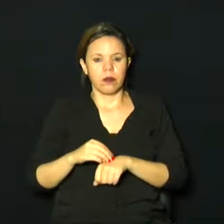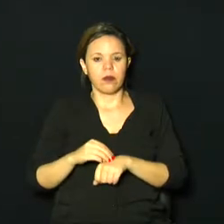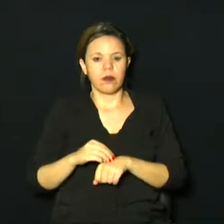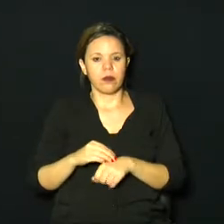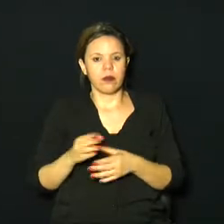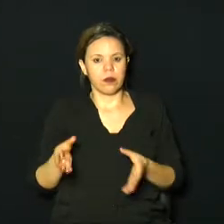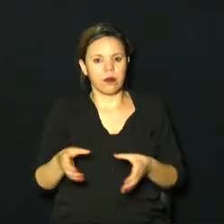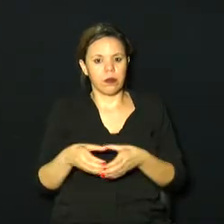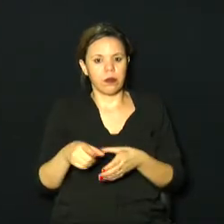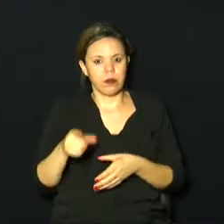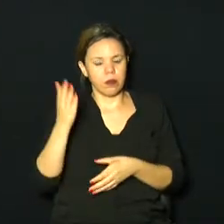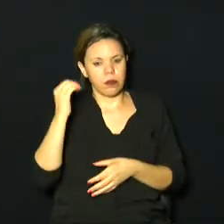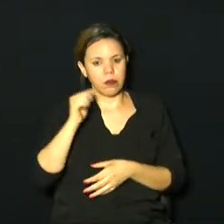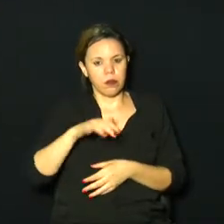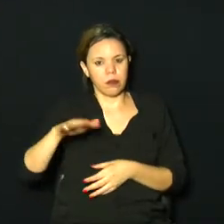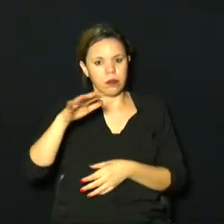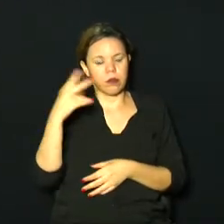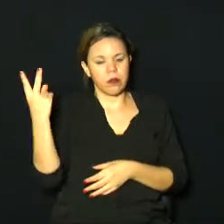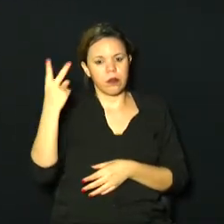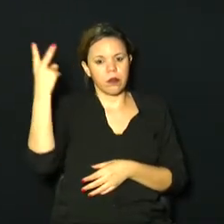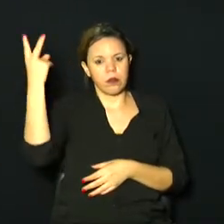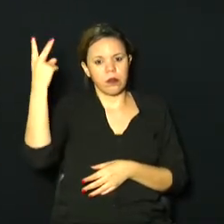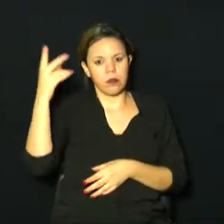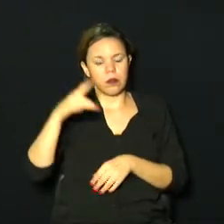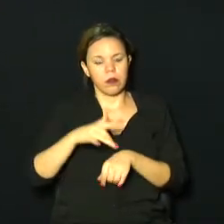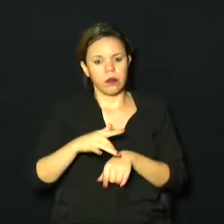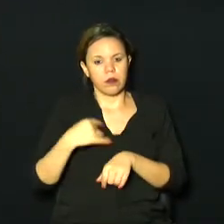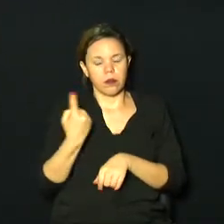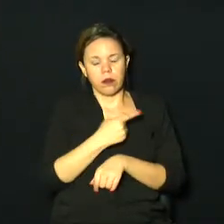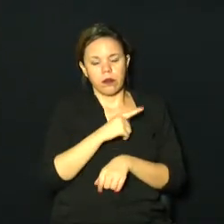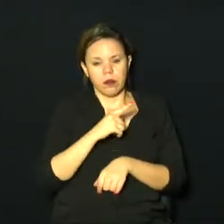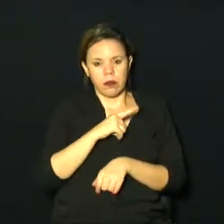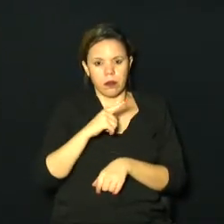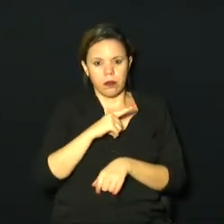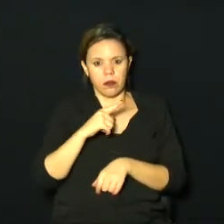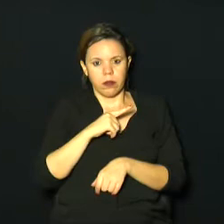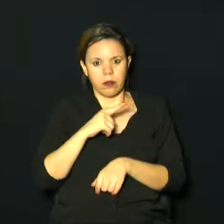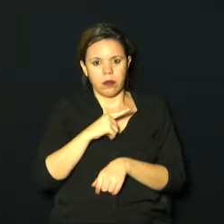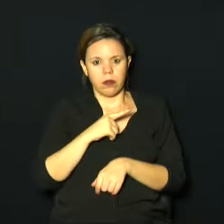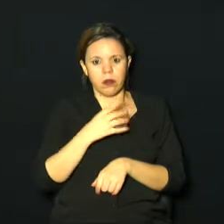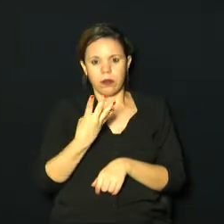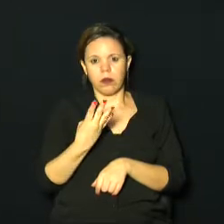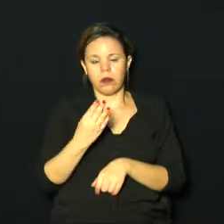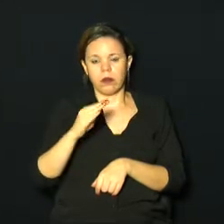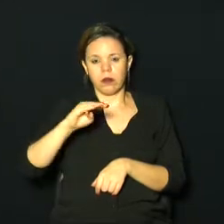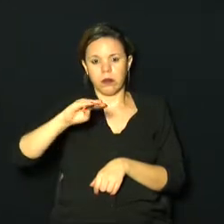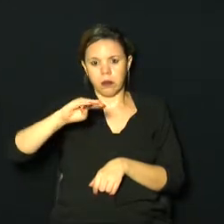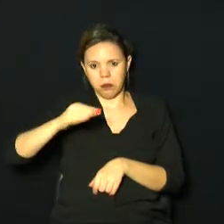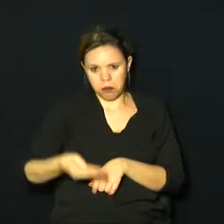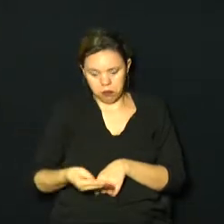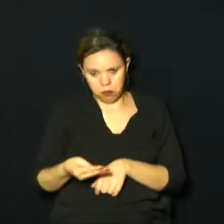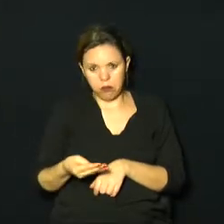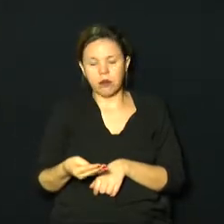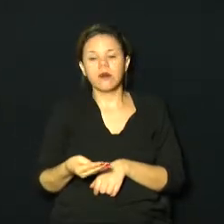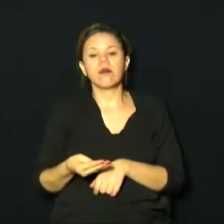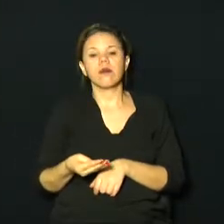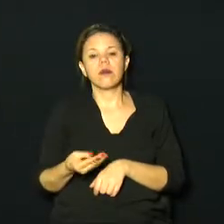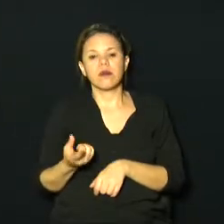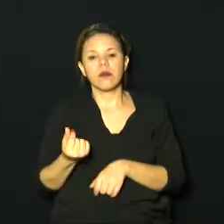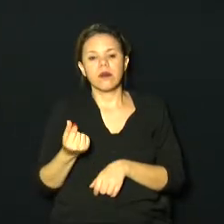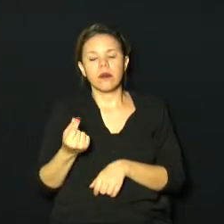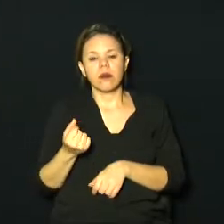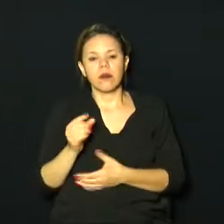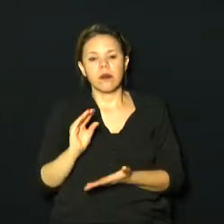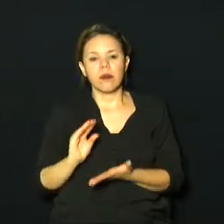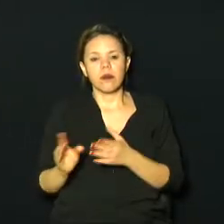saibam, né, os valores absurdos que nós temos, né, de 4 bilhões de reais